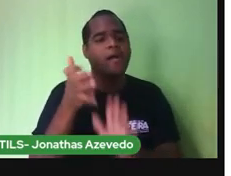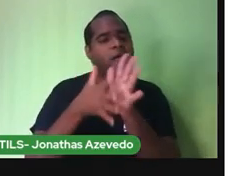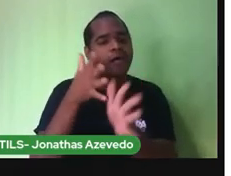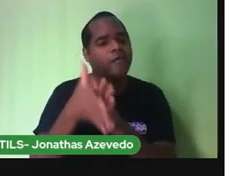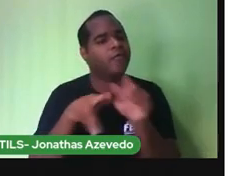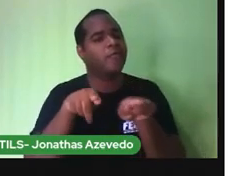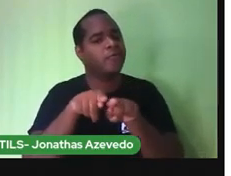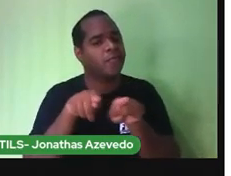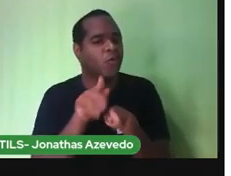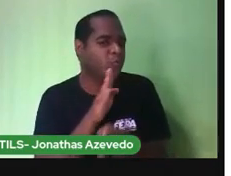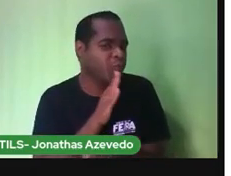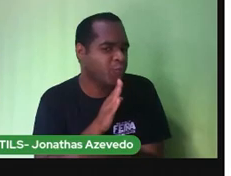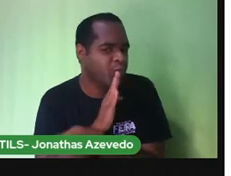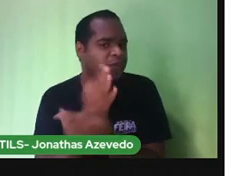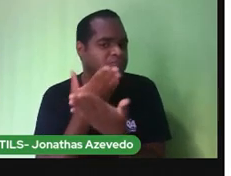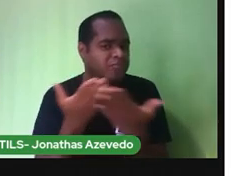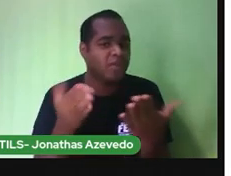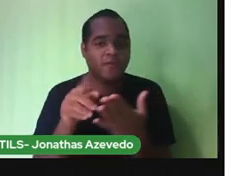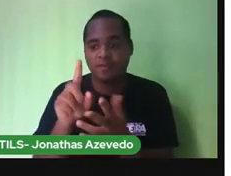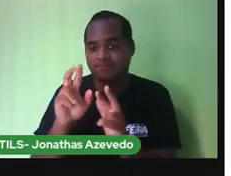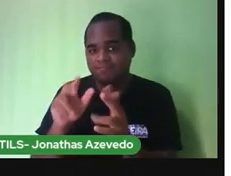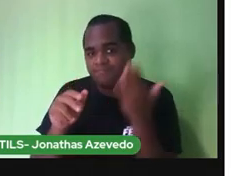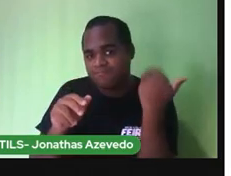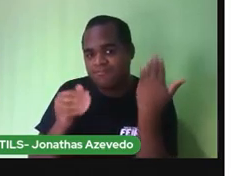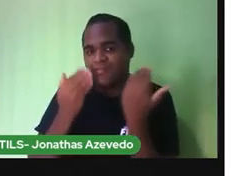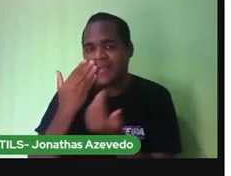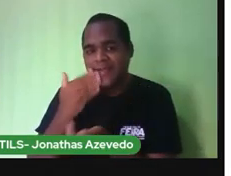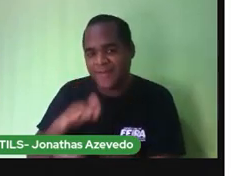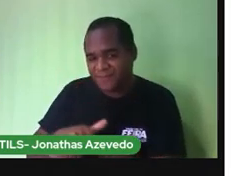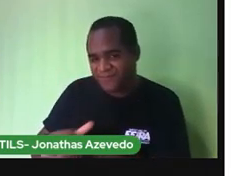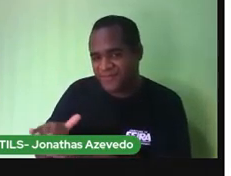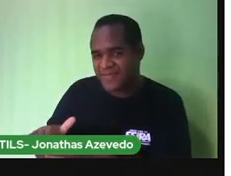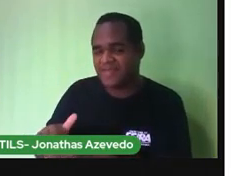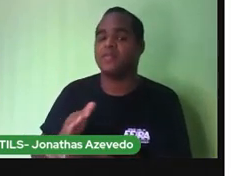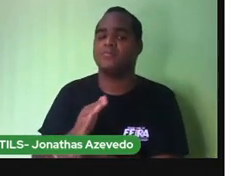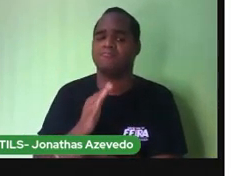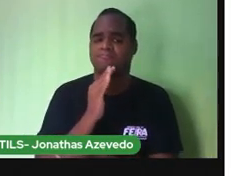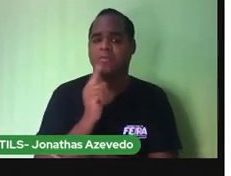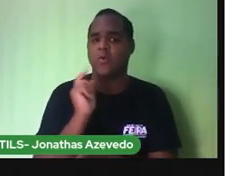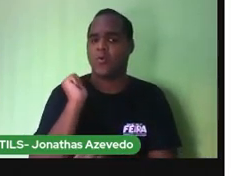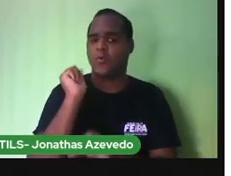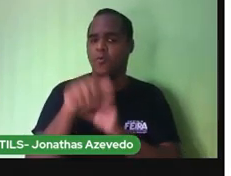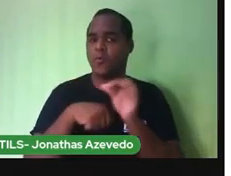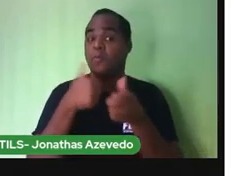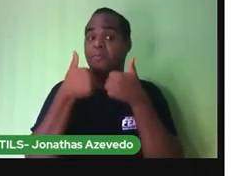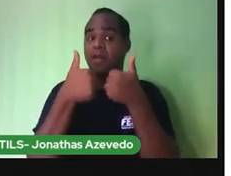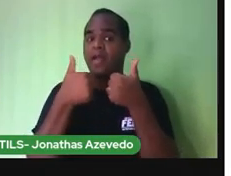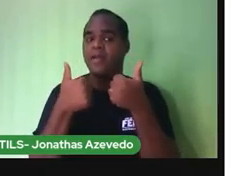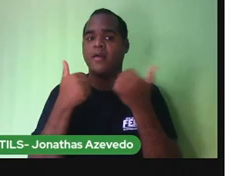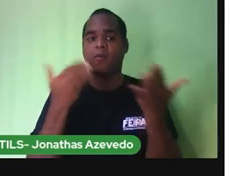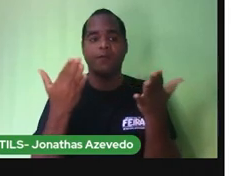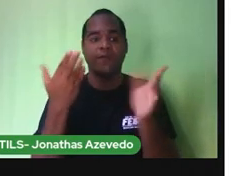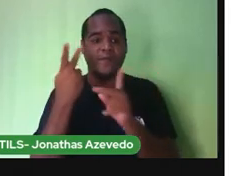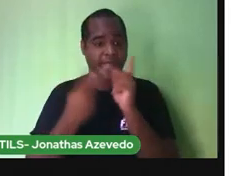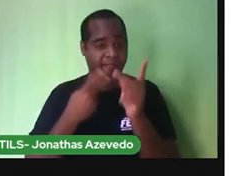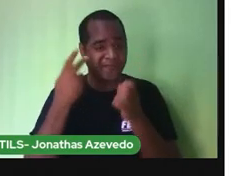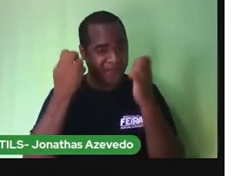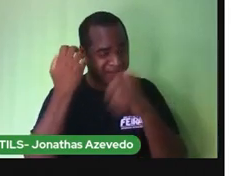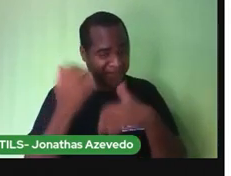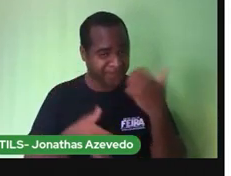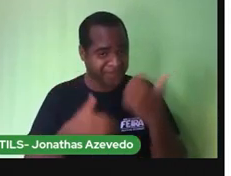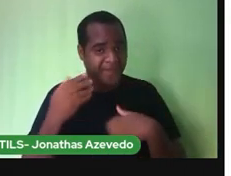conta do terá pequenininho é que você pode fazer agora você hoje pô a falar palavras e